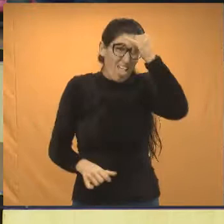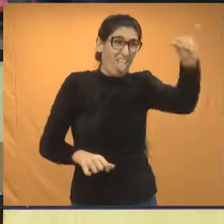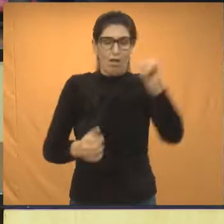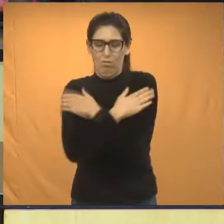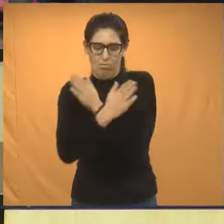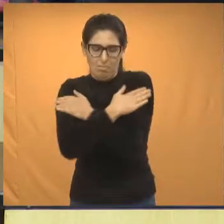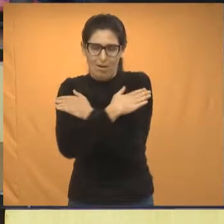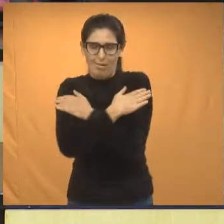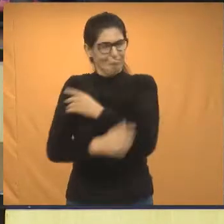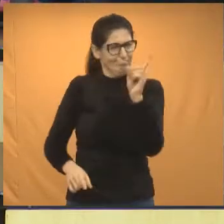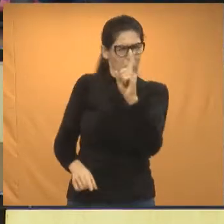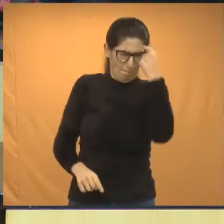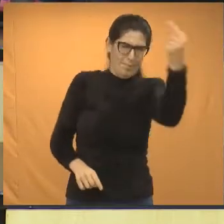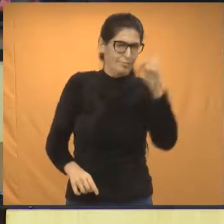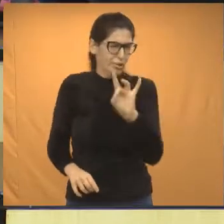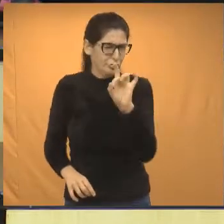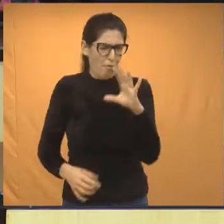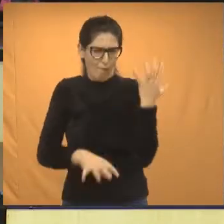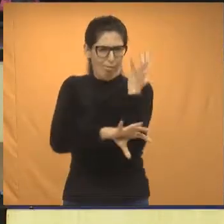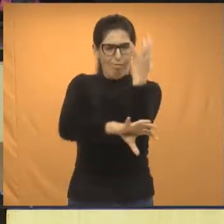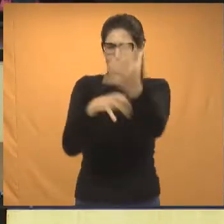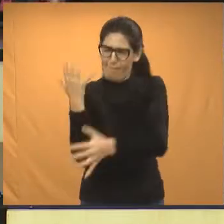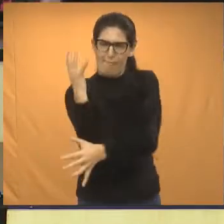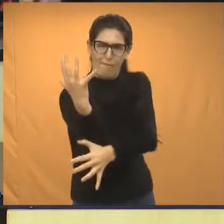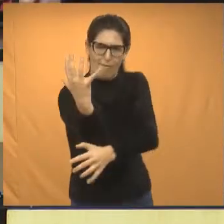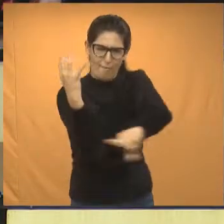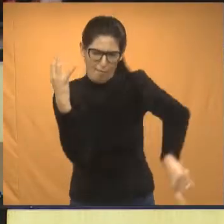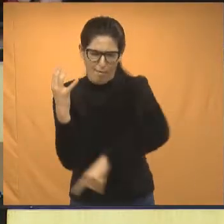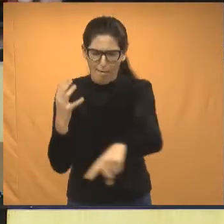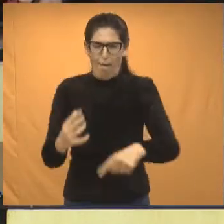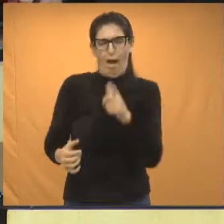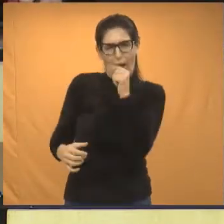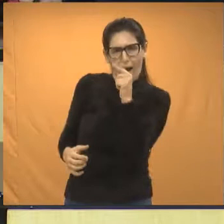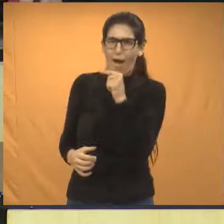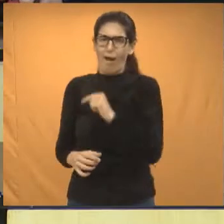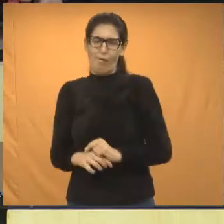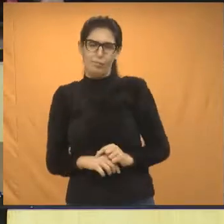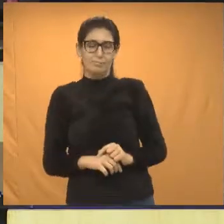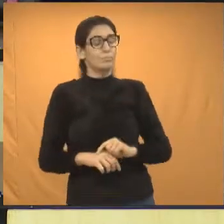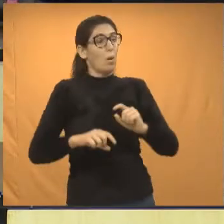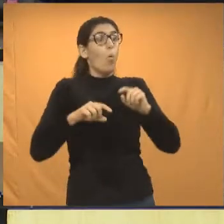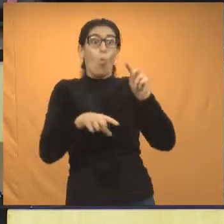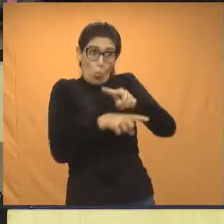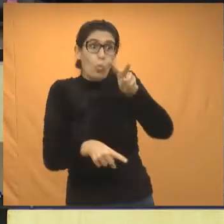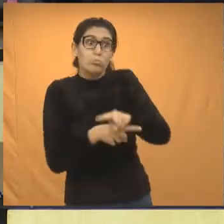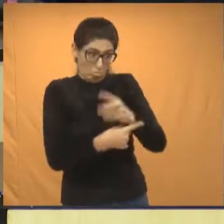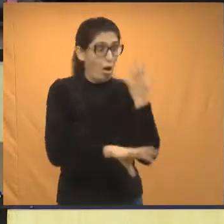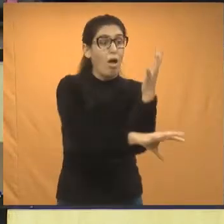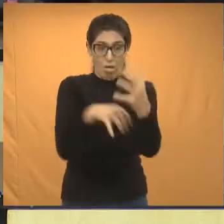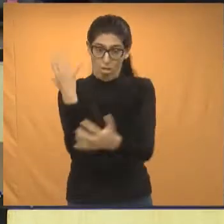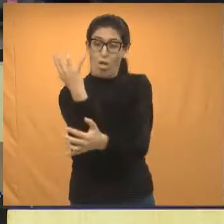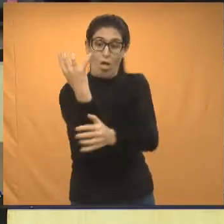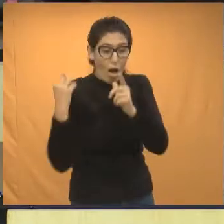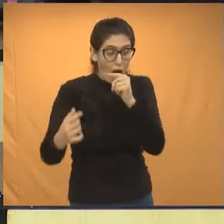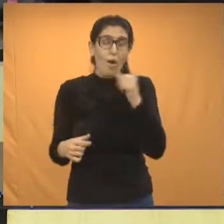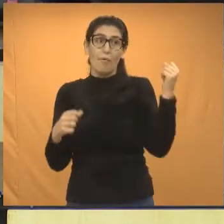pensa na parte ambiental. Tanto que os ambientalistas gritam a todo momento pela preservação do meio ambiente. E algumas pessoas acham